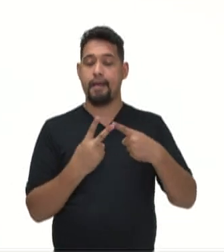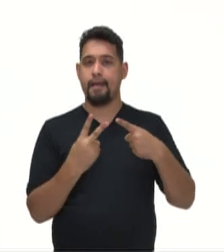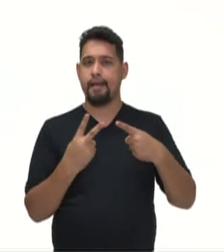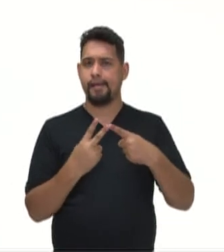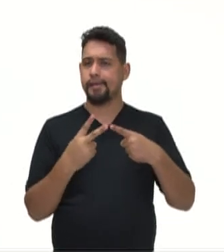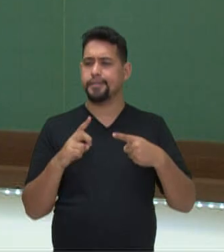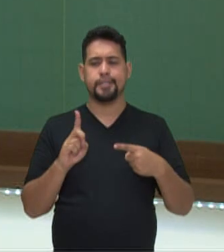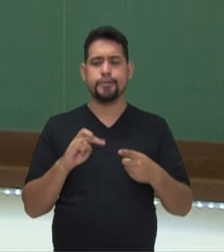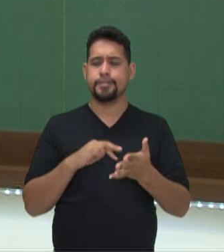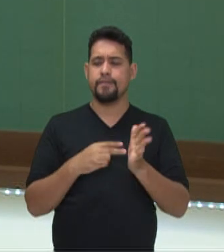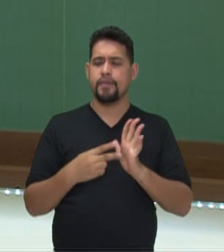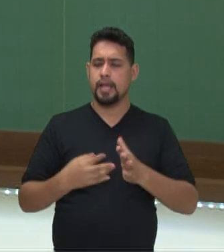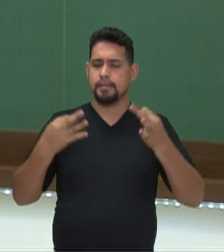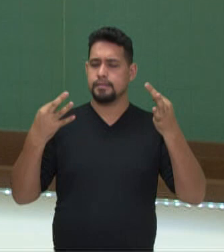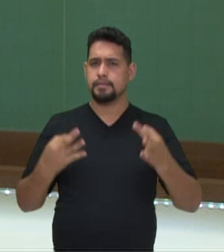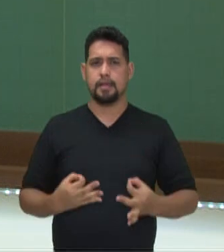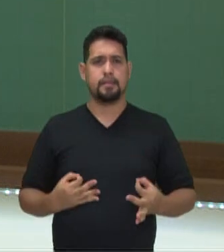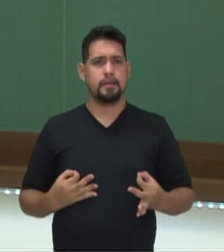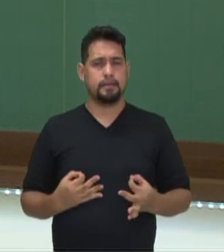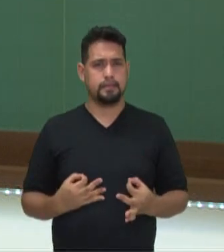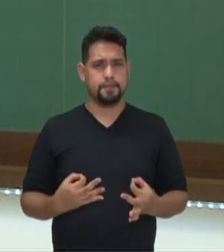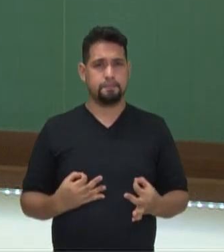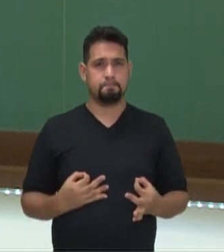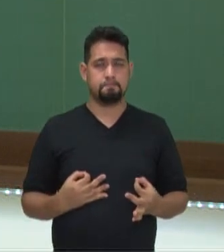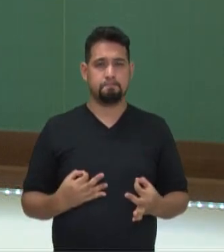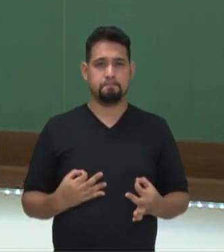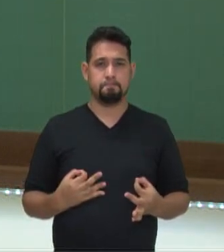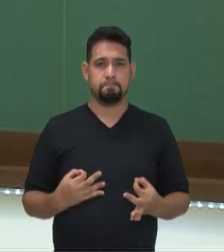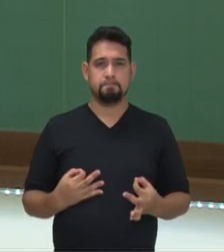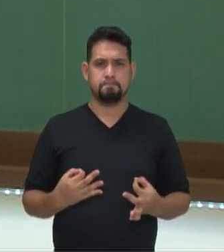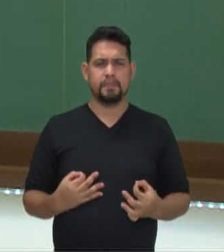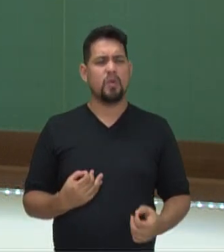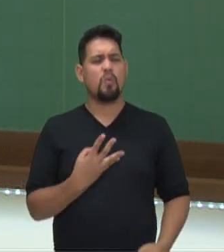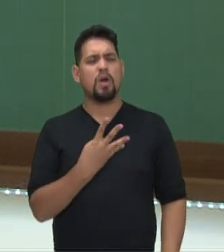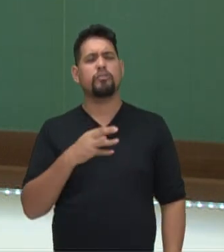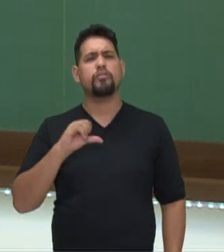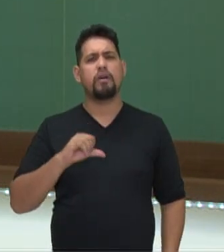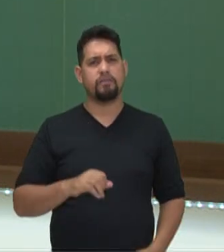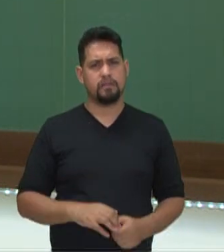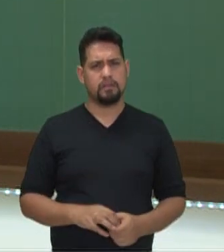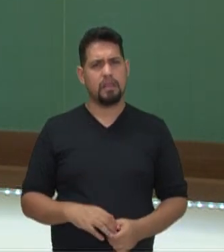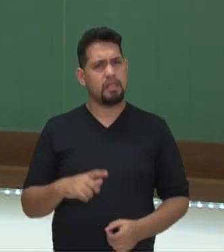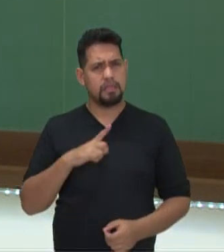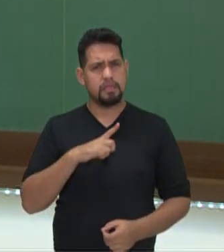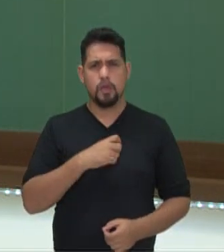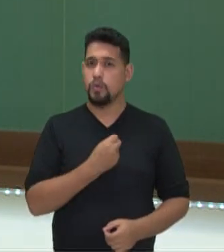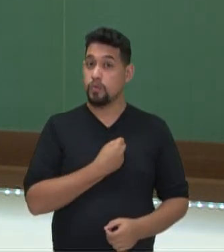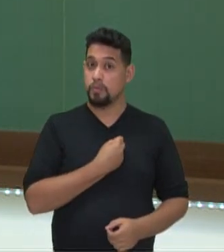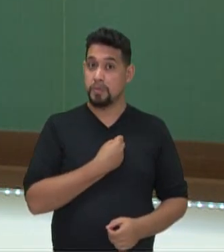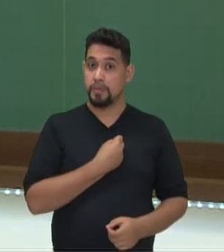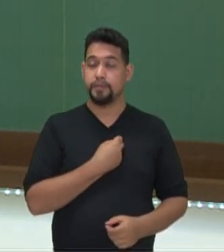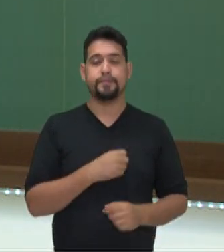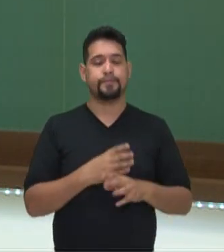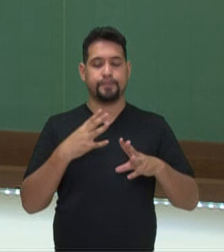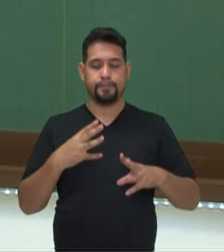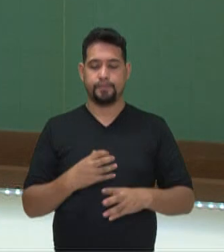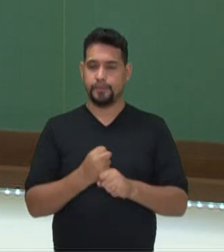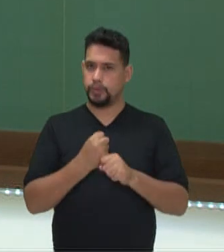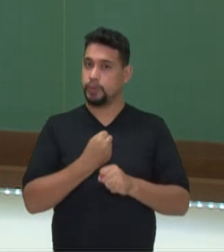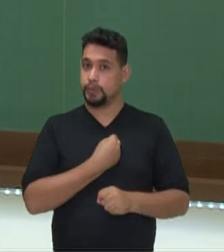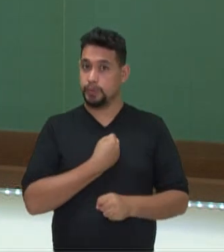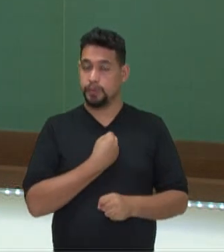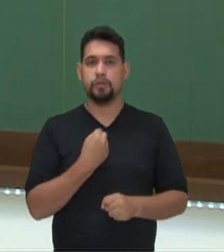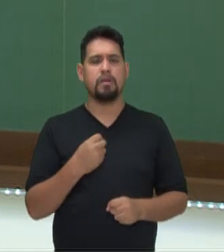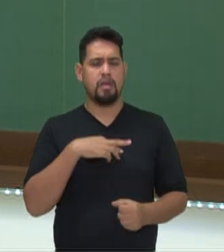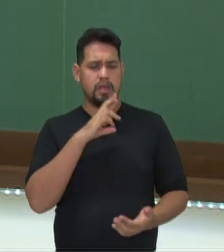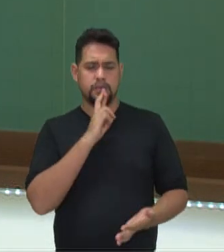não é exata, ok? E o raiz de 49? Existe um número que multiplicado por ele mesmo